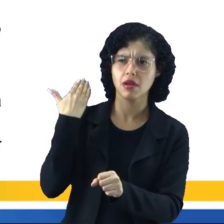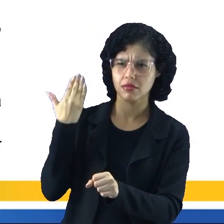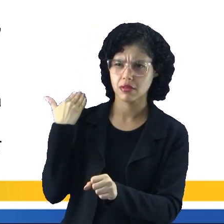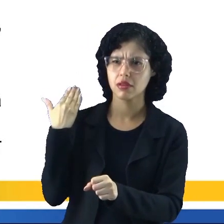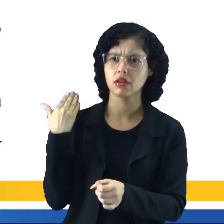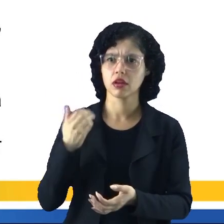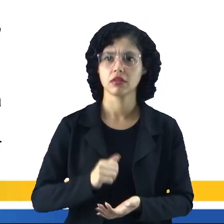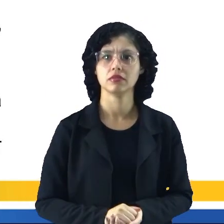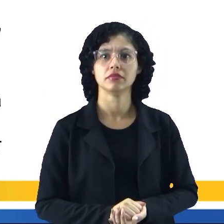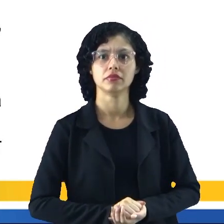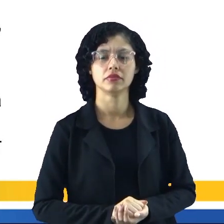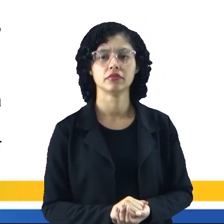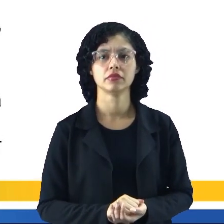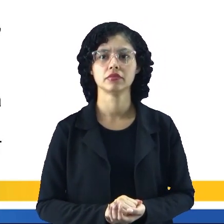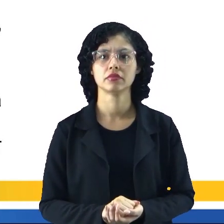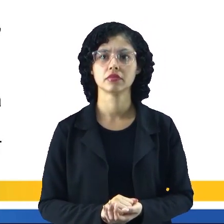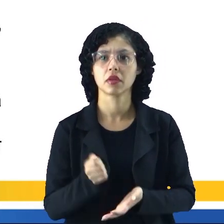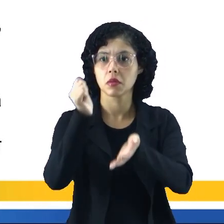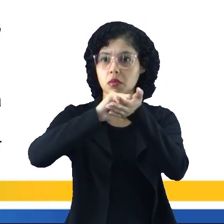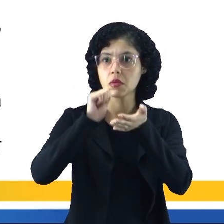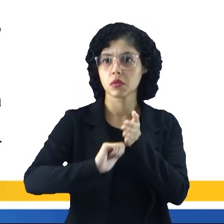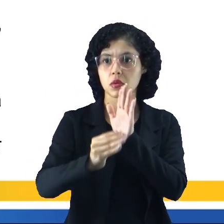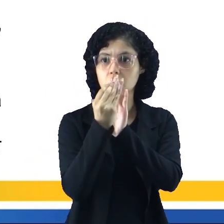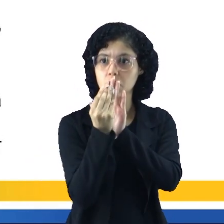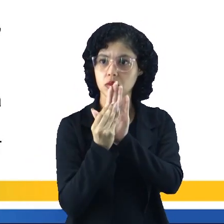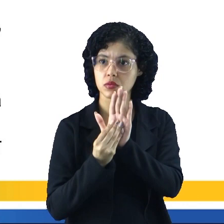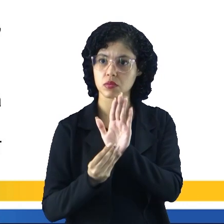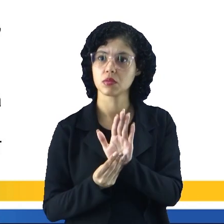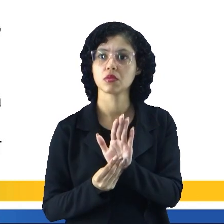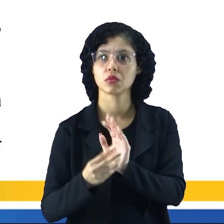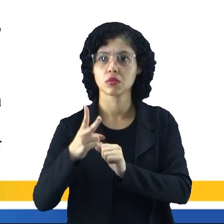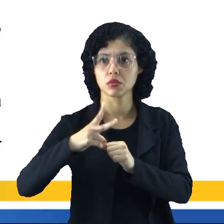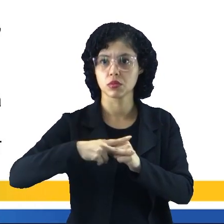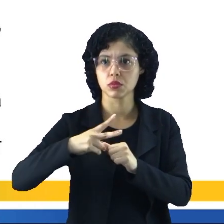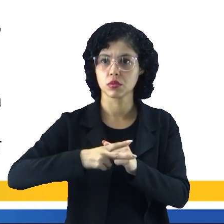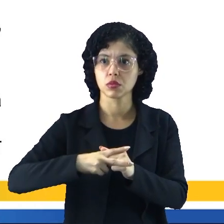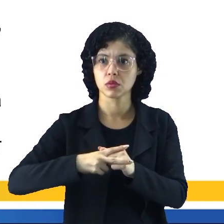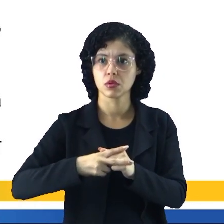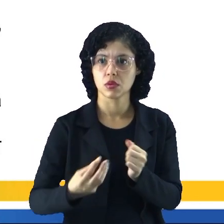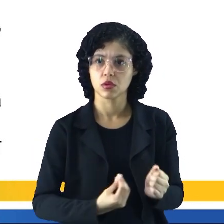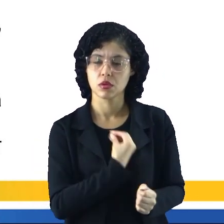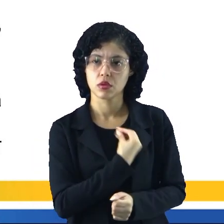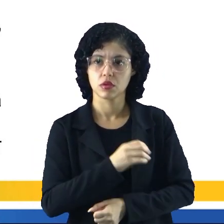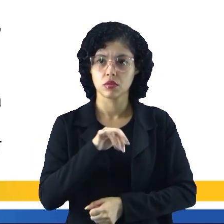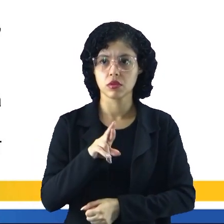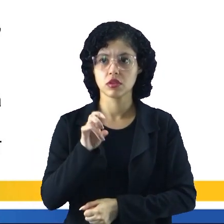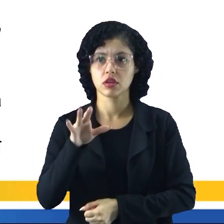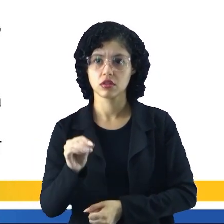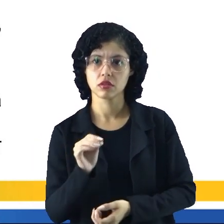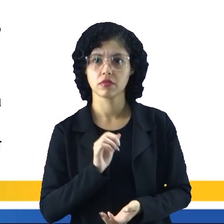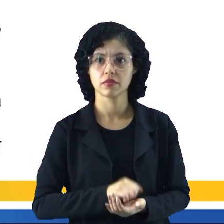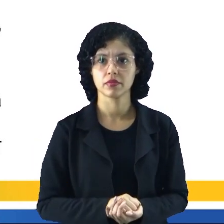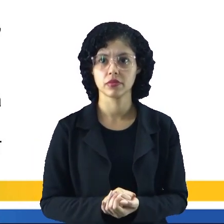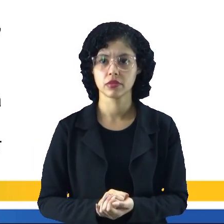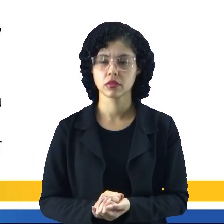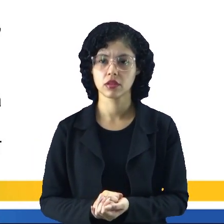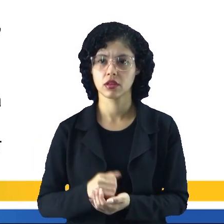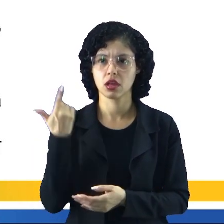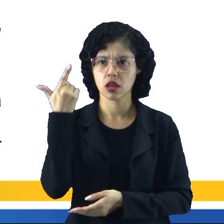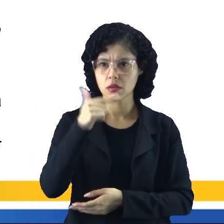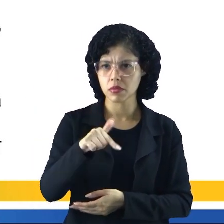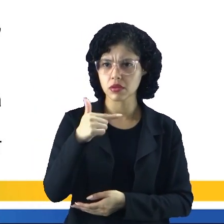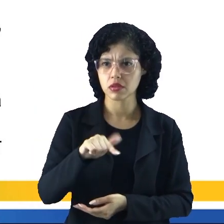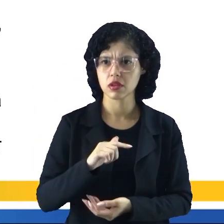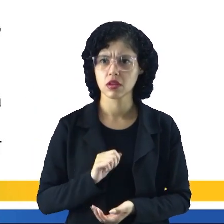a descrição dos fatos com verbos no presente do indicativo como retorna e descobre a repetição do emprego da